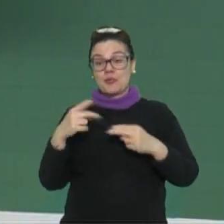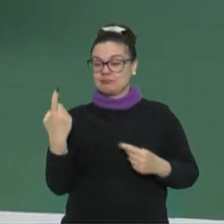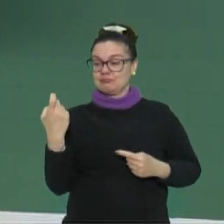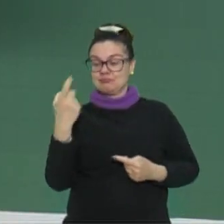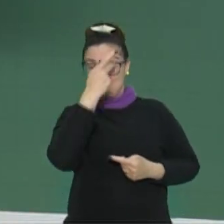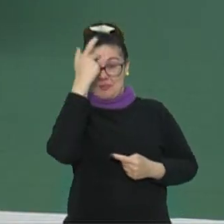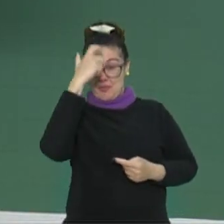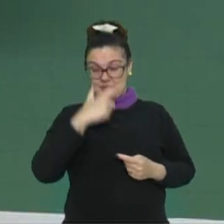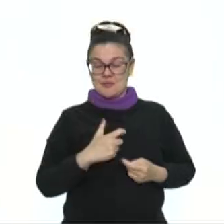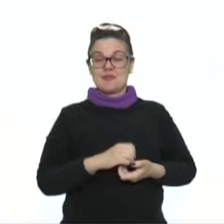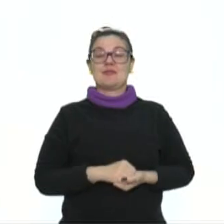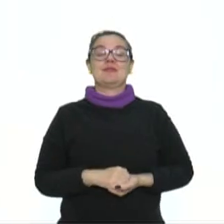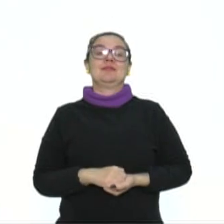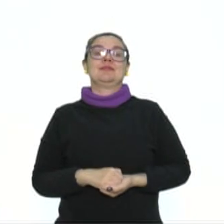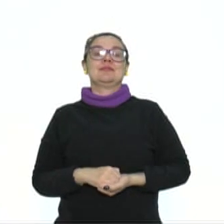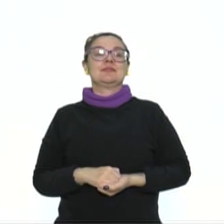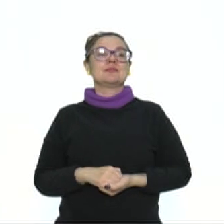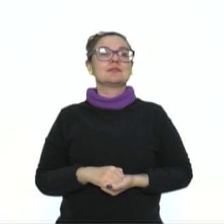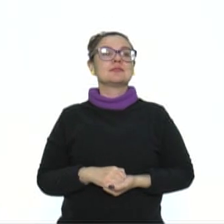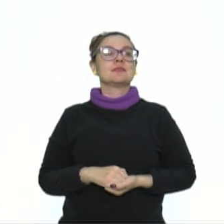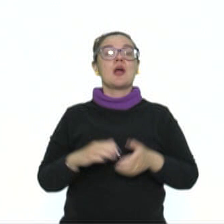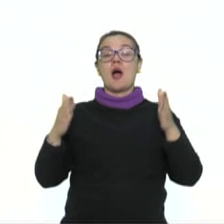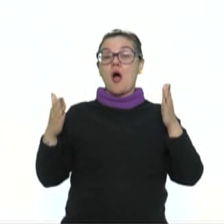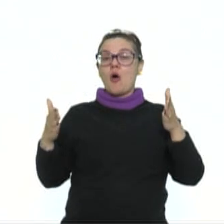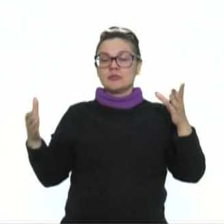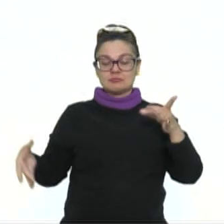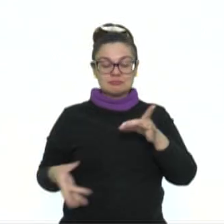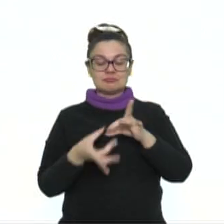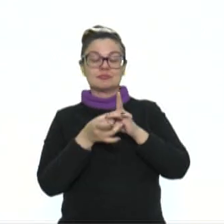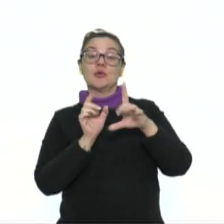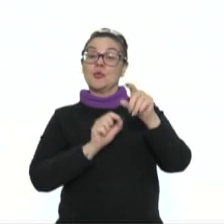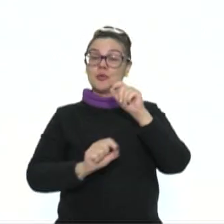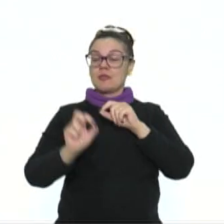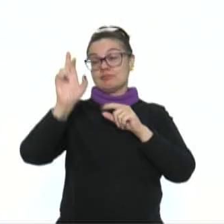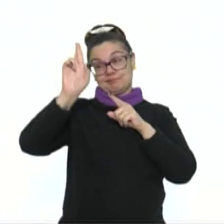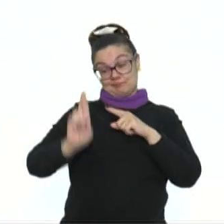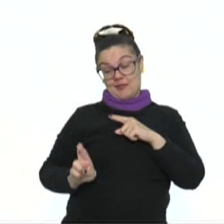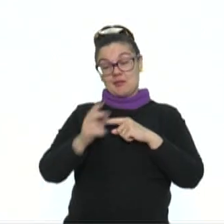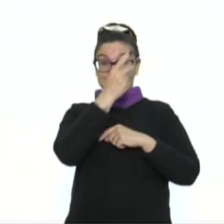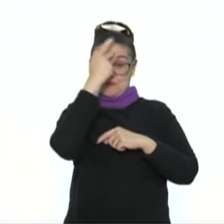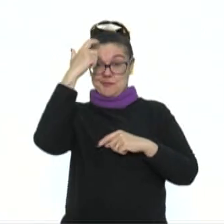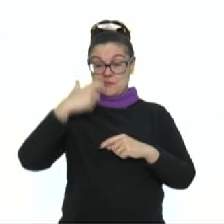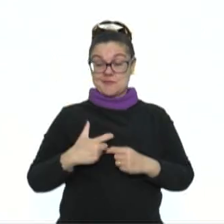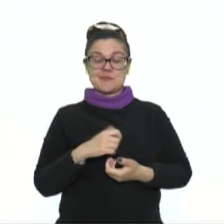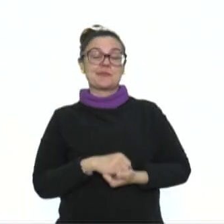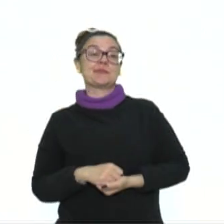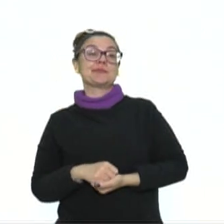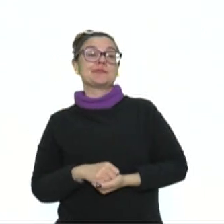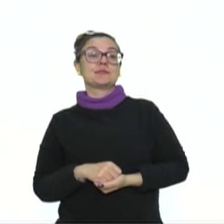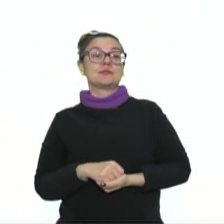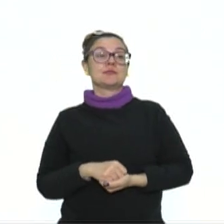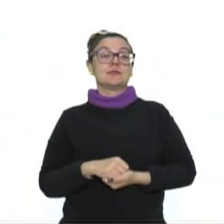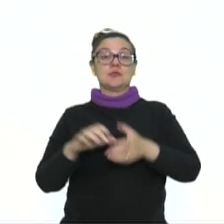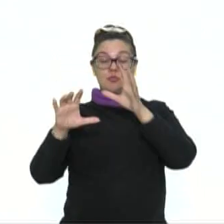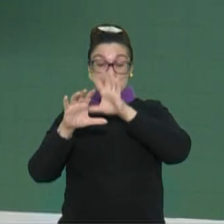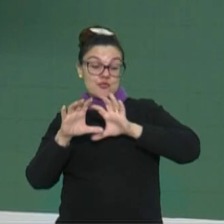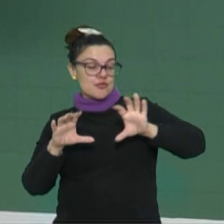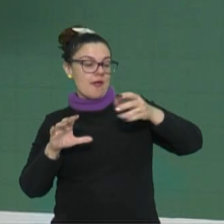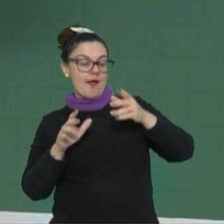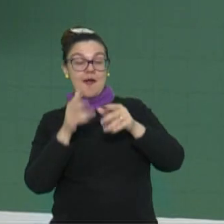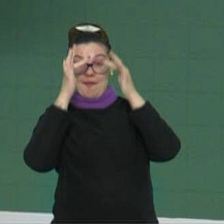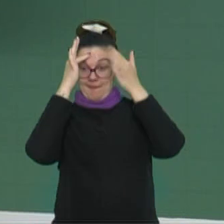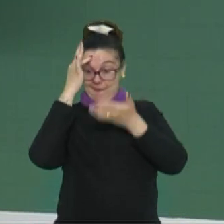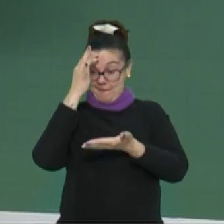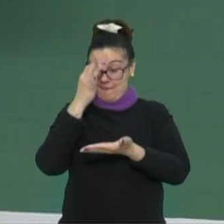antropocêntrica. Aonde está fundamentada essa ética? Na racionalidade humana. Ela tira o foco da fé e